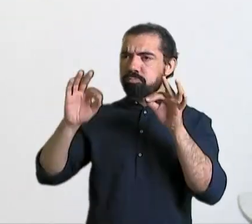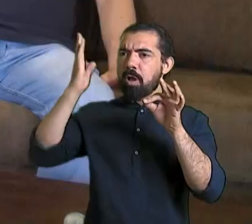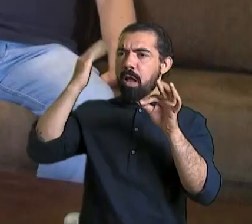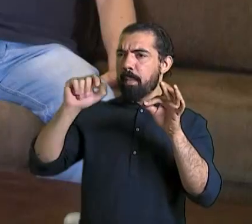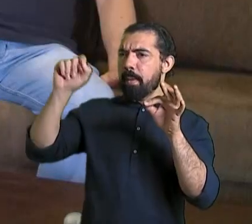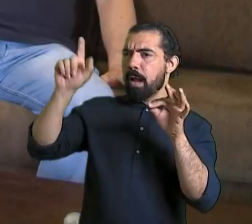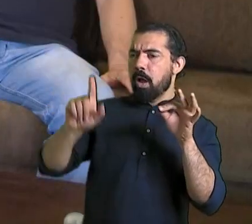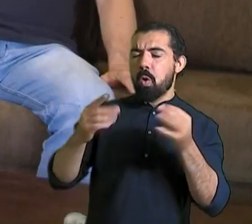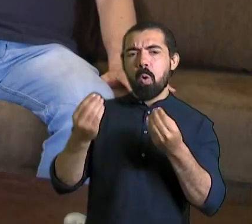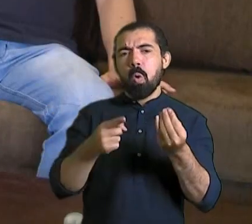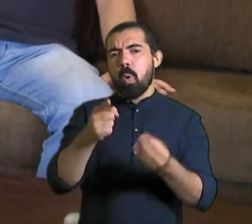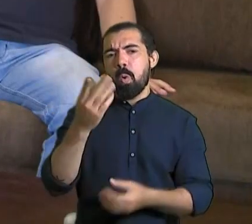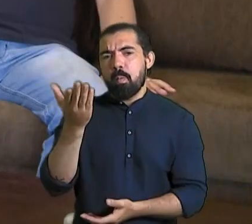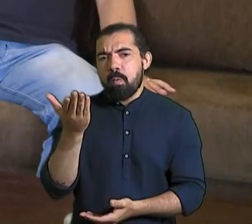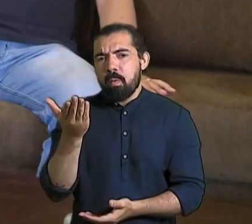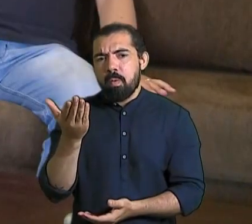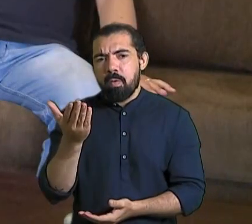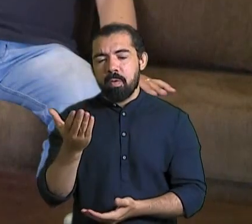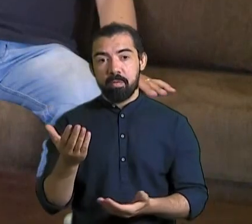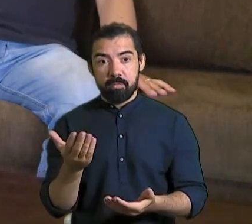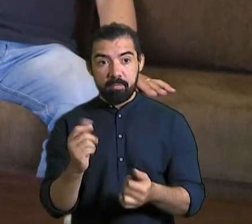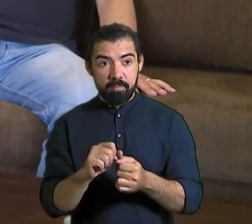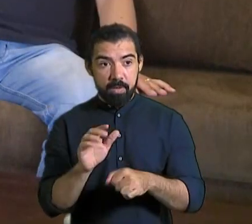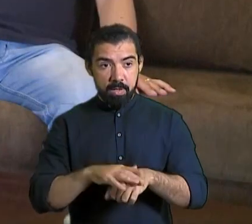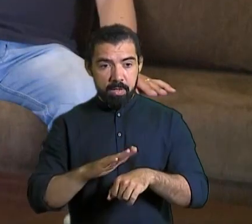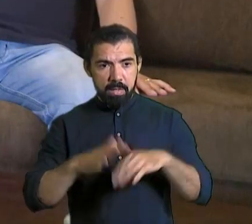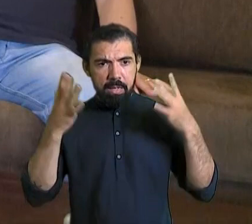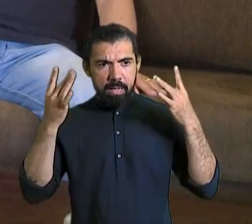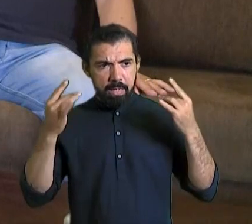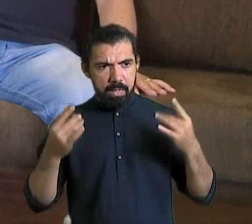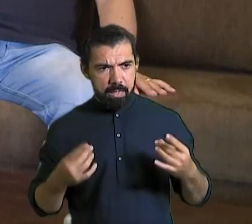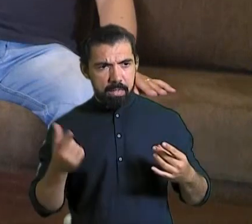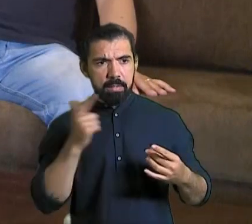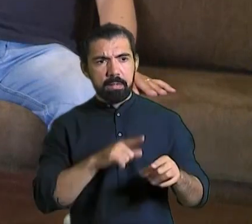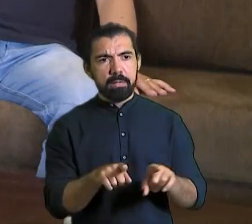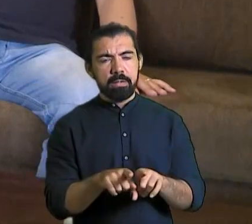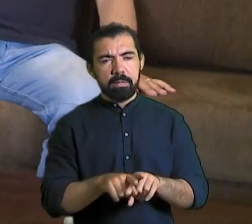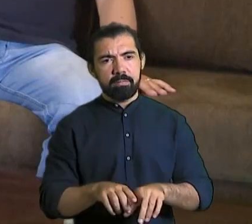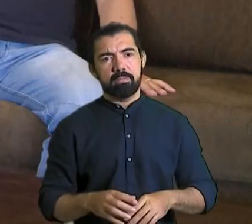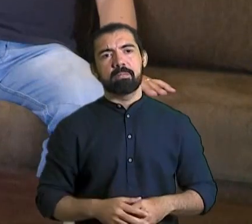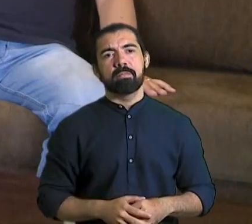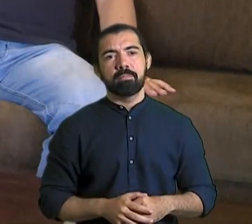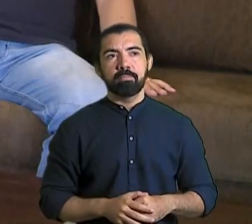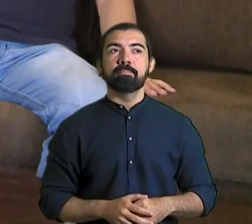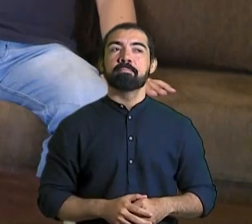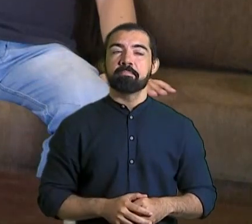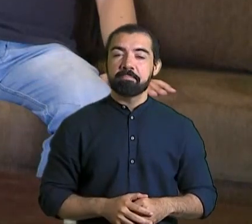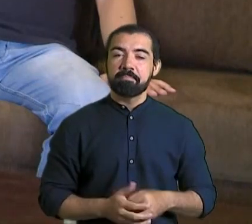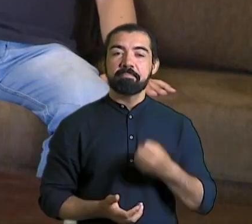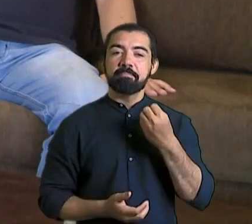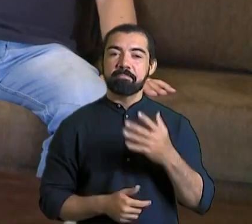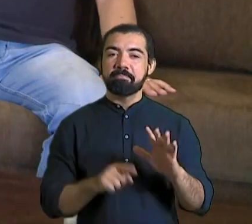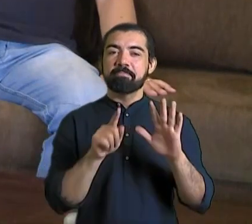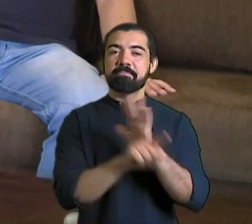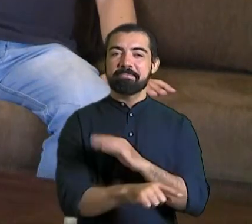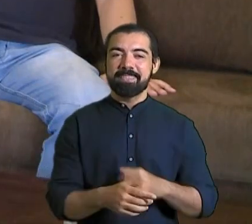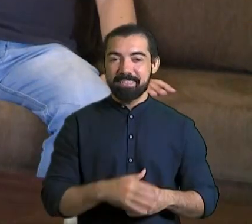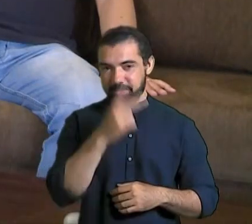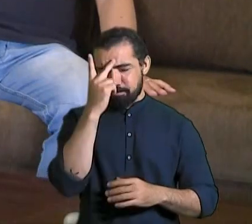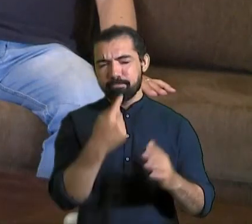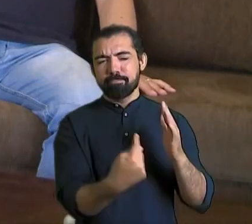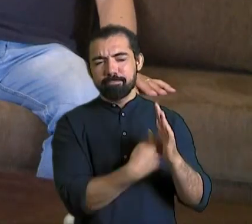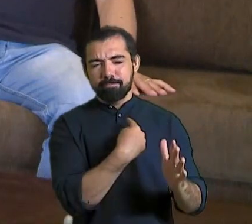sua roupa e conseguir fazer a autodescrição dela? É uma pergunta que nos é